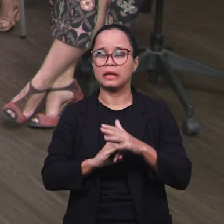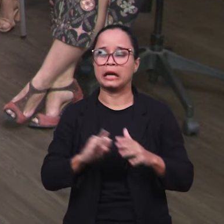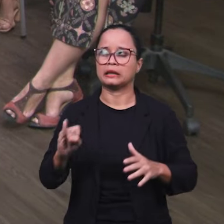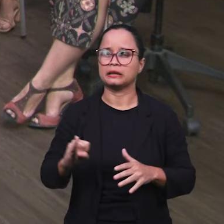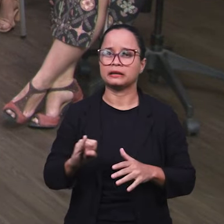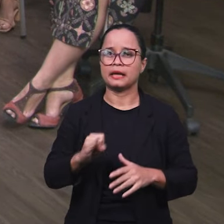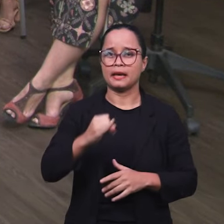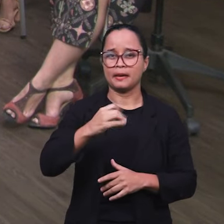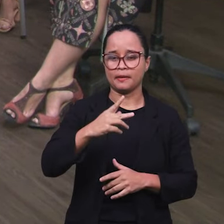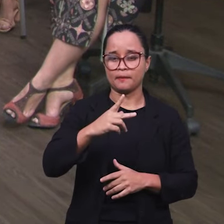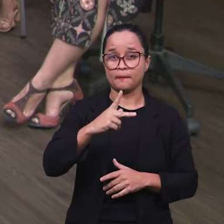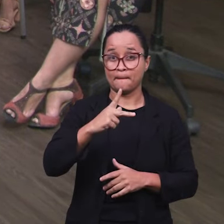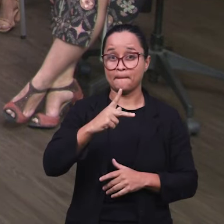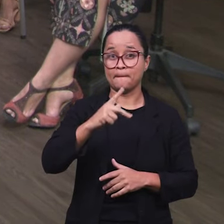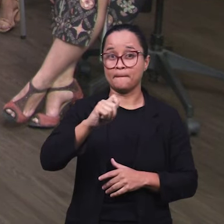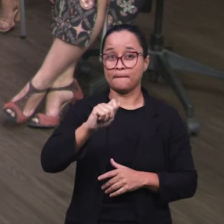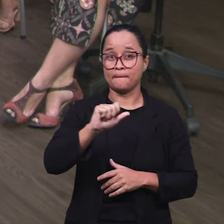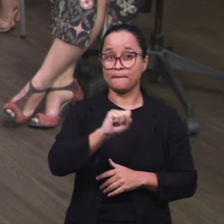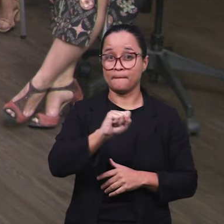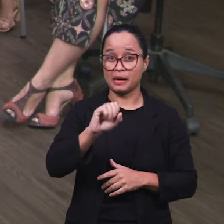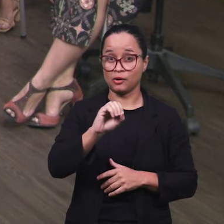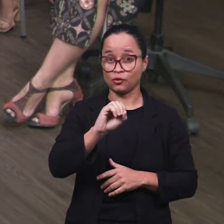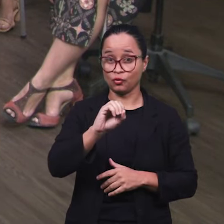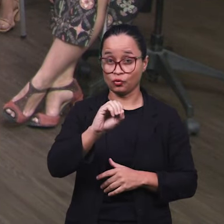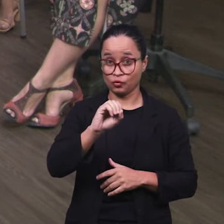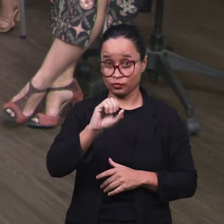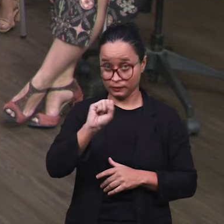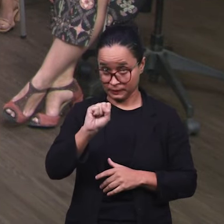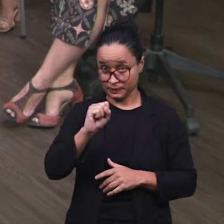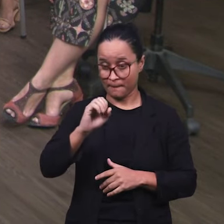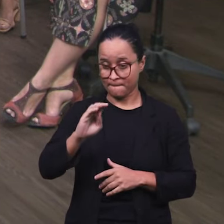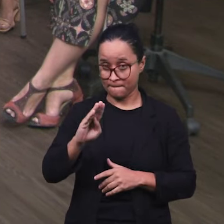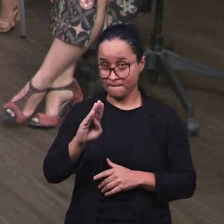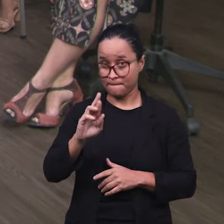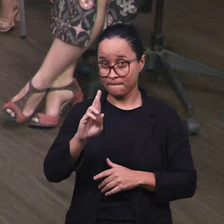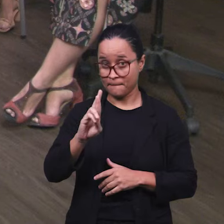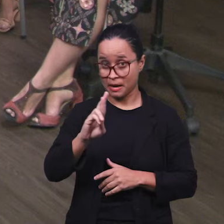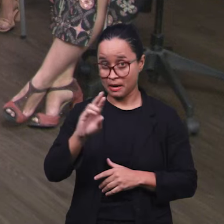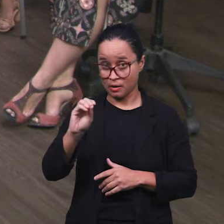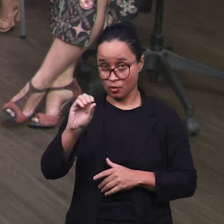E viam muitas pessoas doentes, com várias enfermidades.